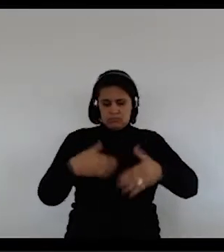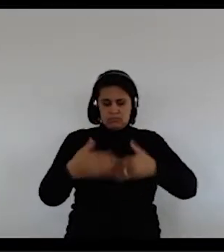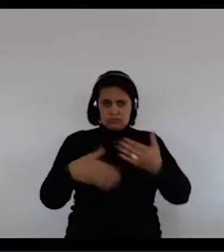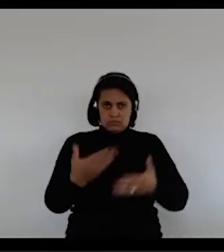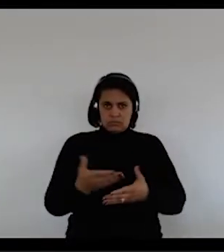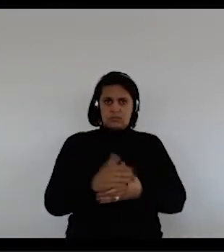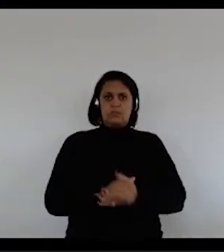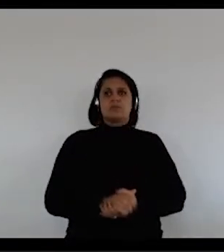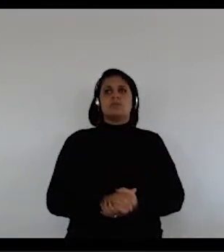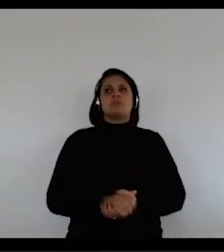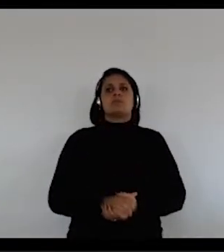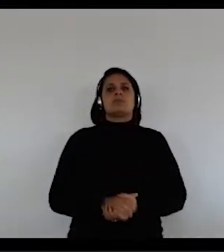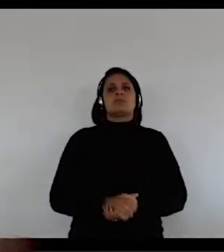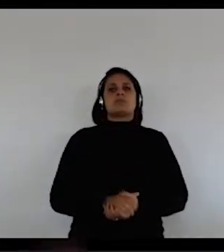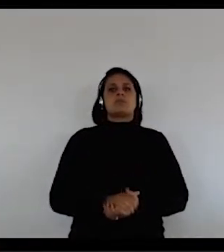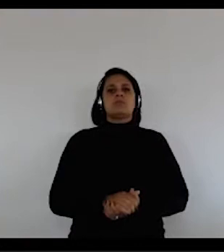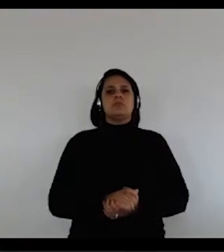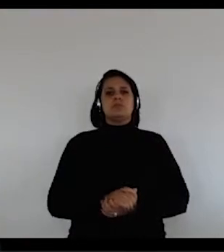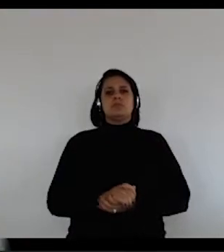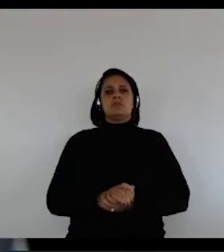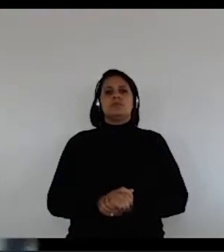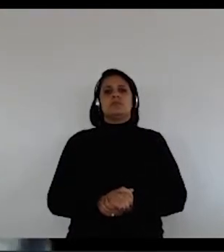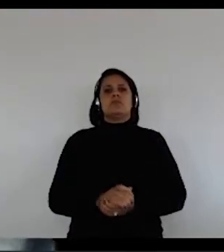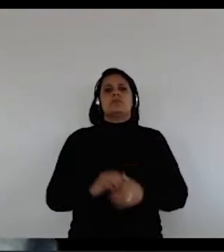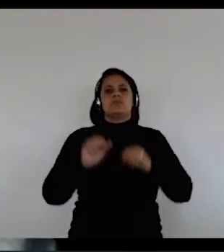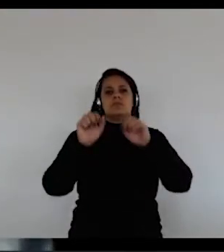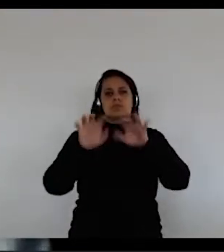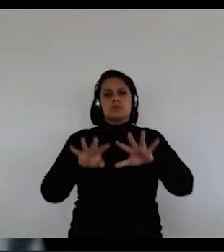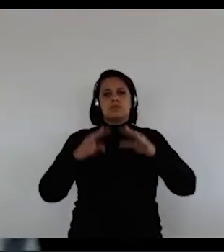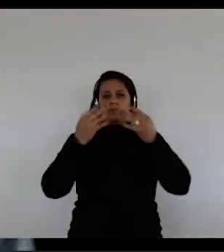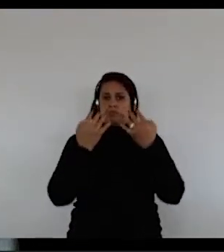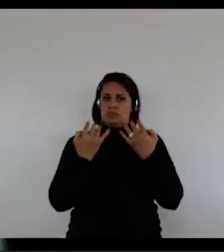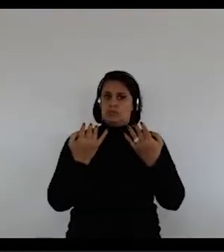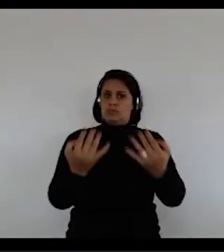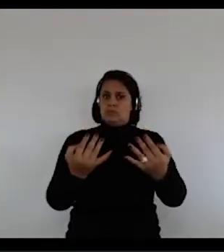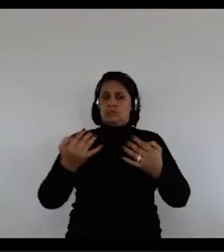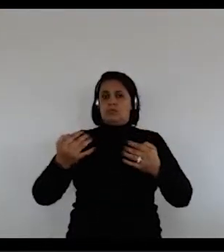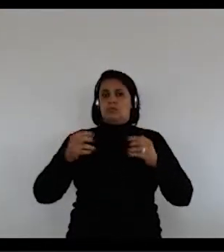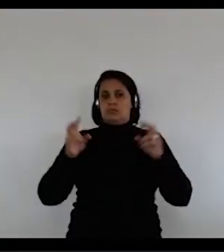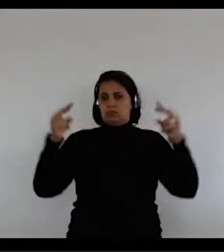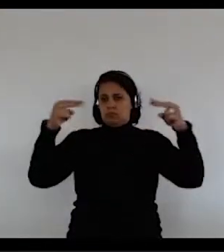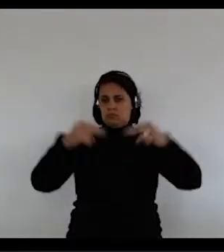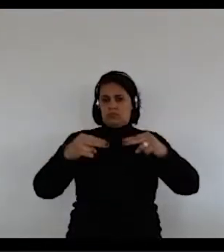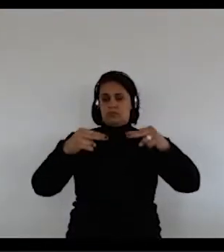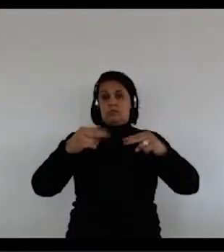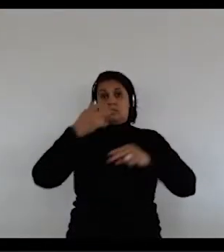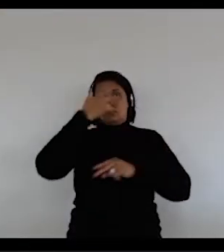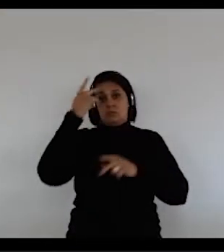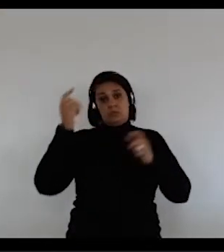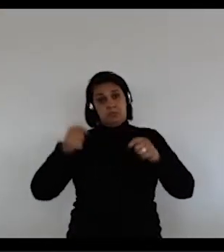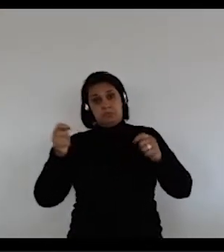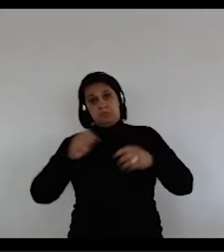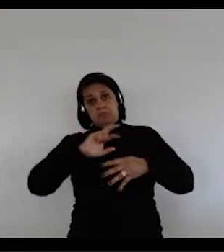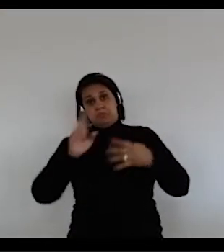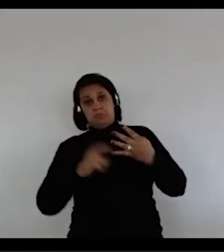de uma audiência oral, como dizia, e a possibilidade de um recurso de